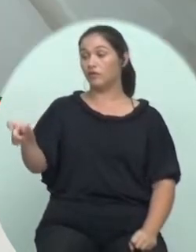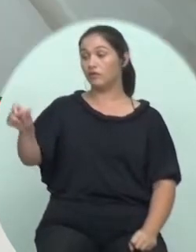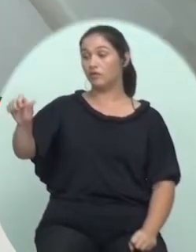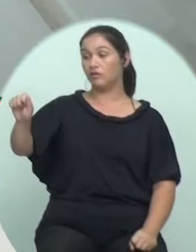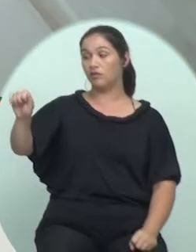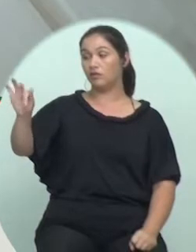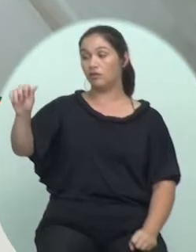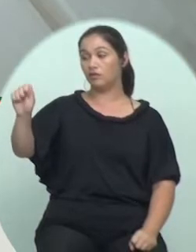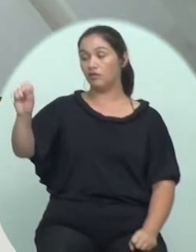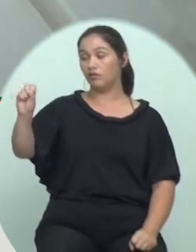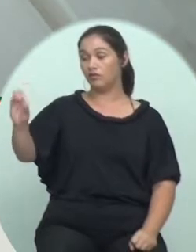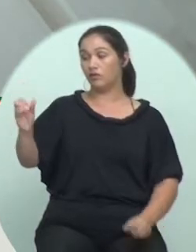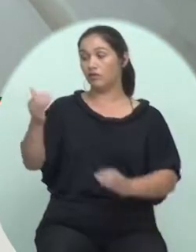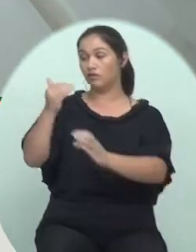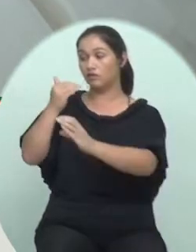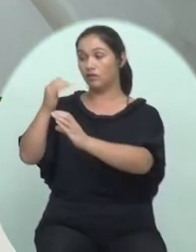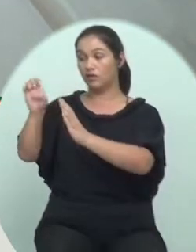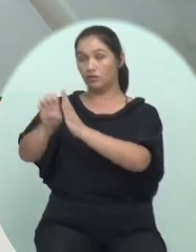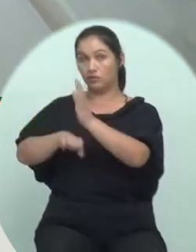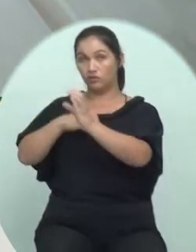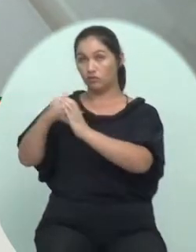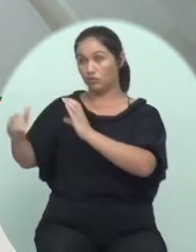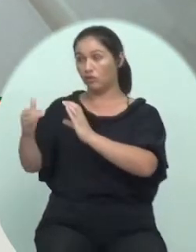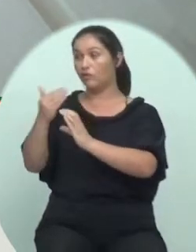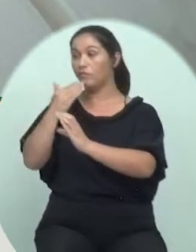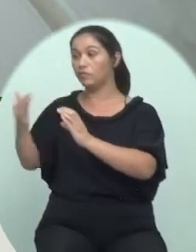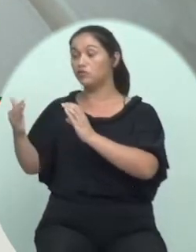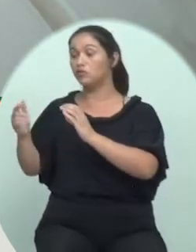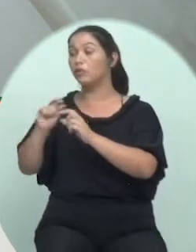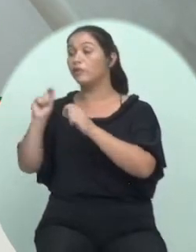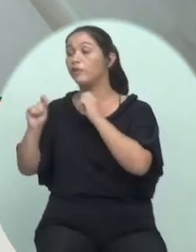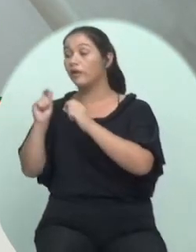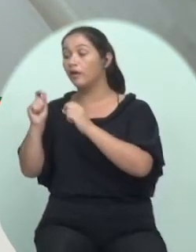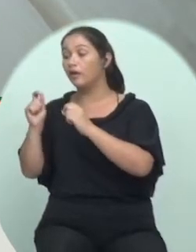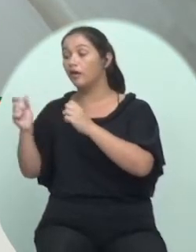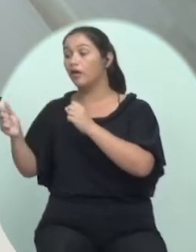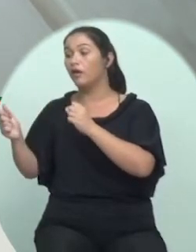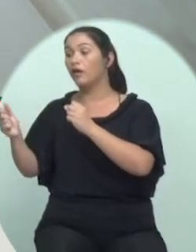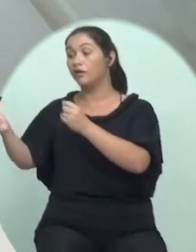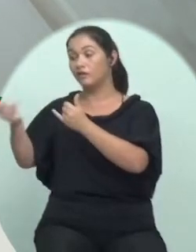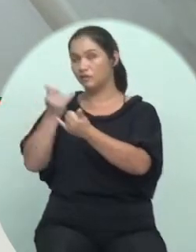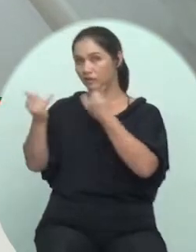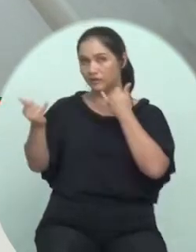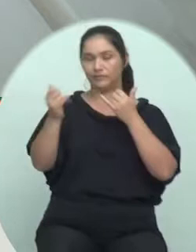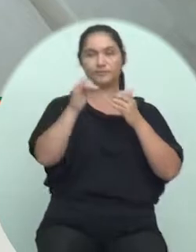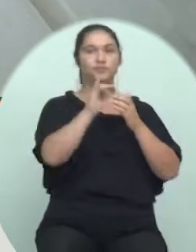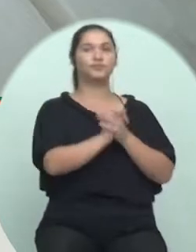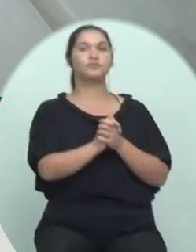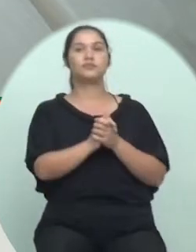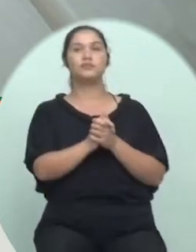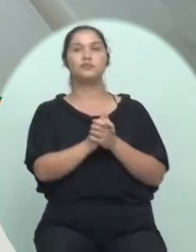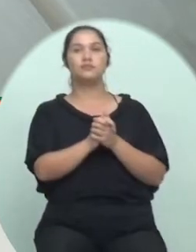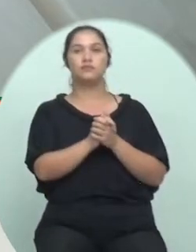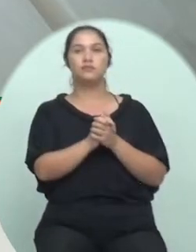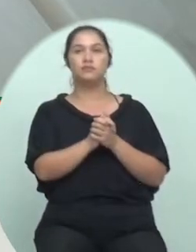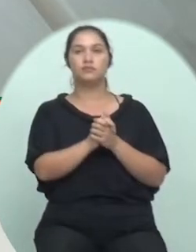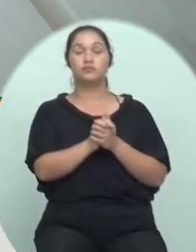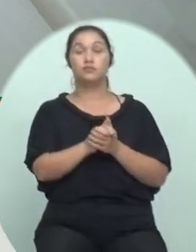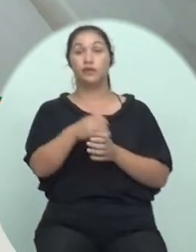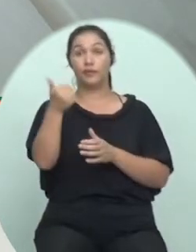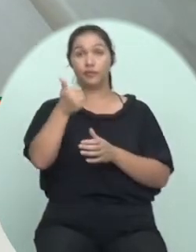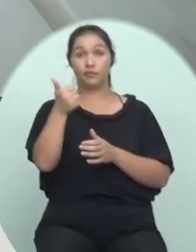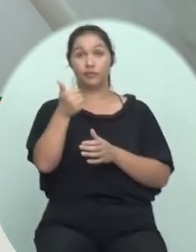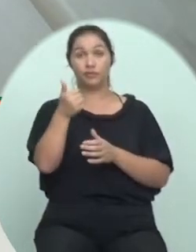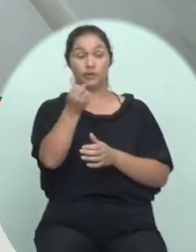Social de Criciúma, a AFASC, para que encaminhe a esta Casa Legislativa as seguintes informações. Requer a quantidade